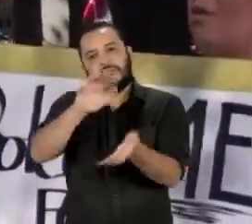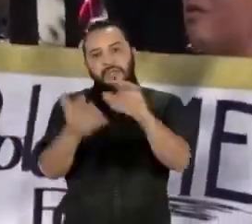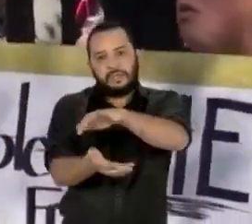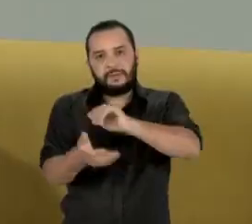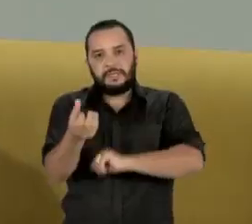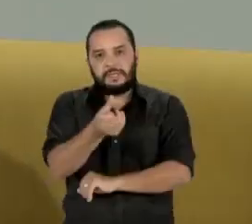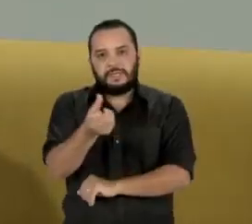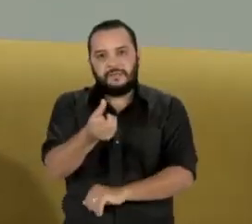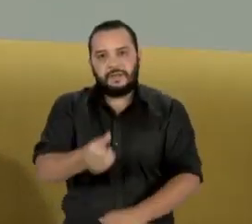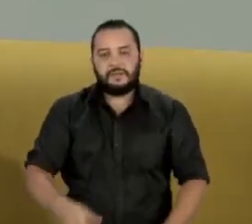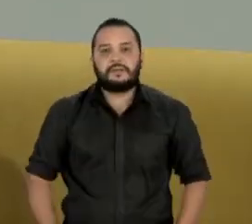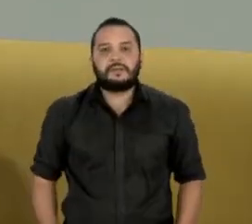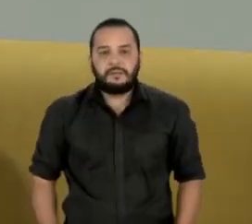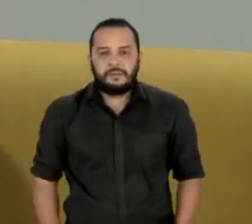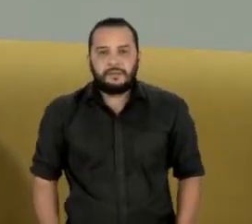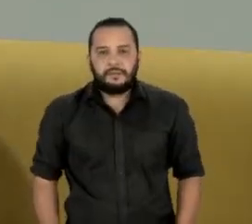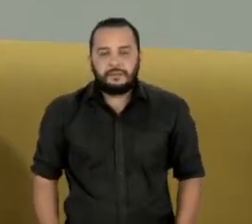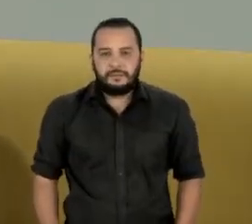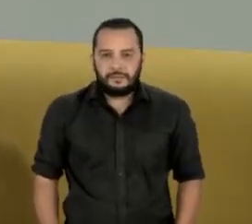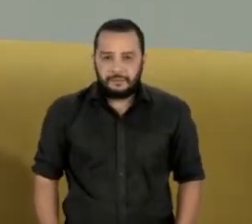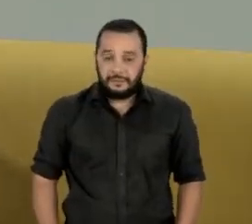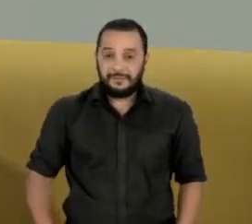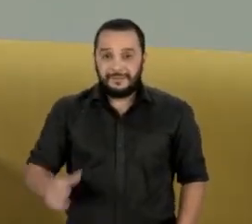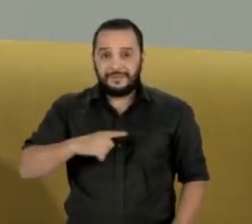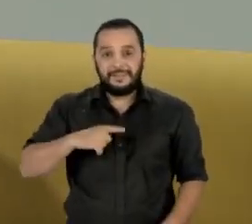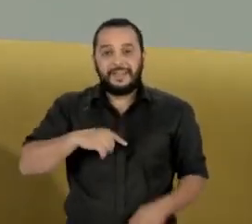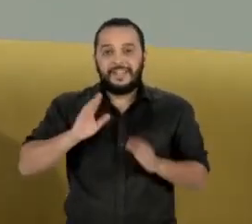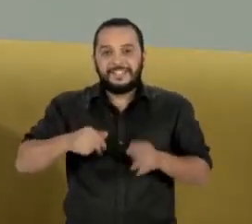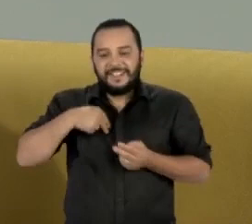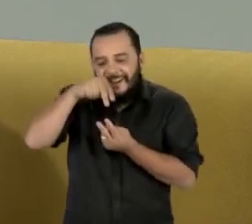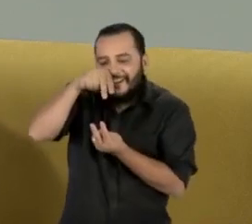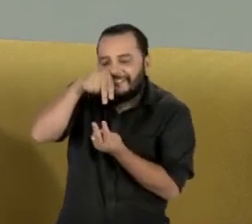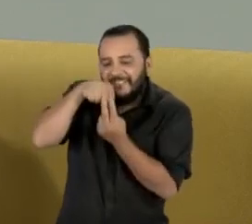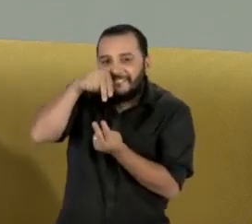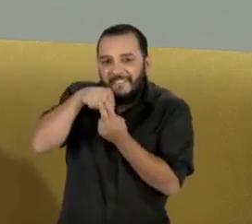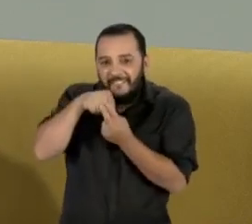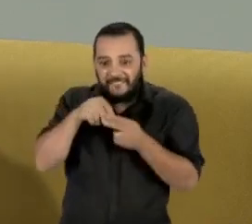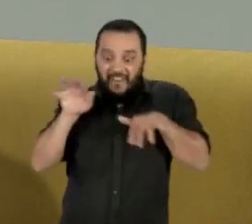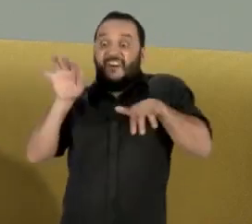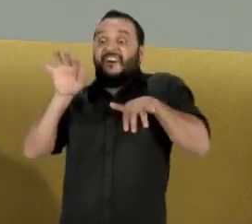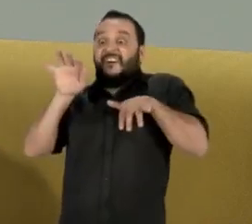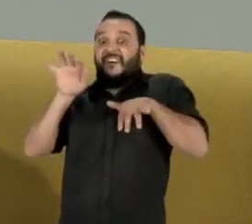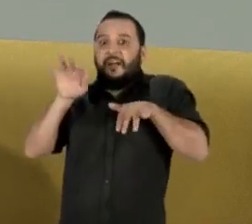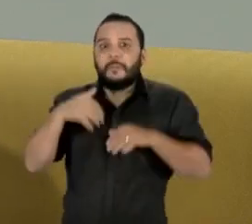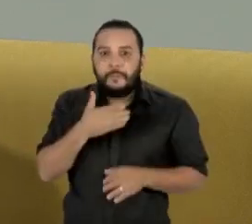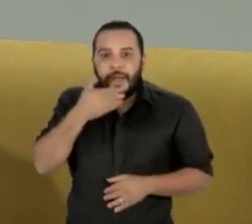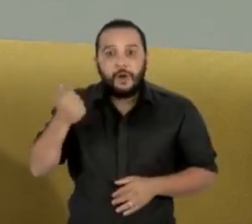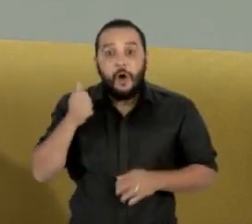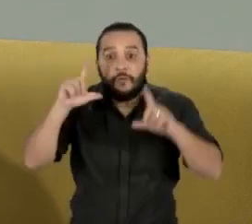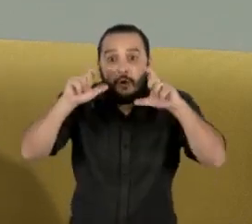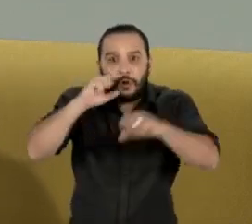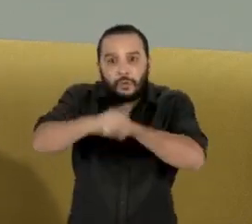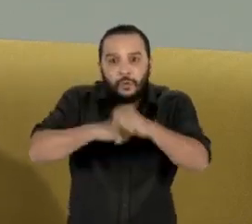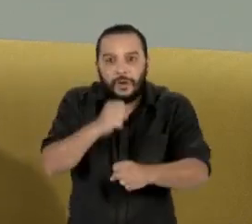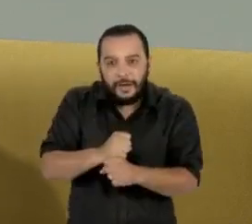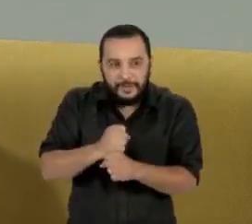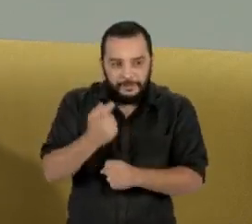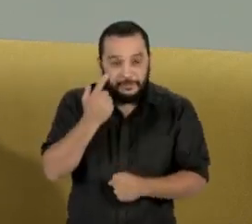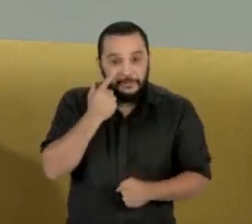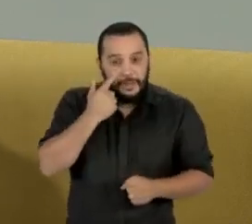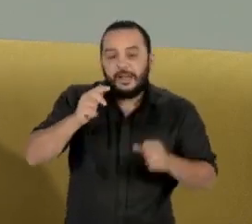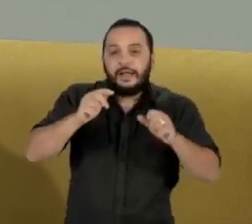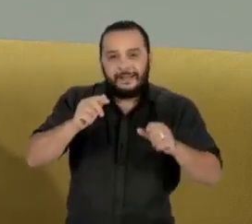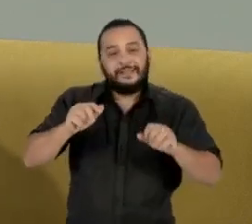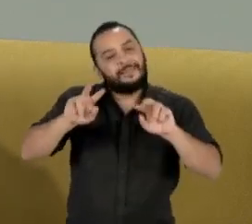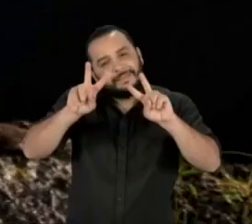Futuro. Uma marmota assustada por uma raposa foi eleita a melhor foto do ano entre imagens sobre a